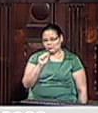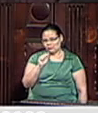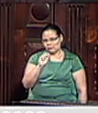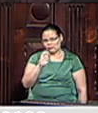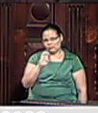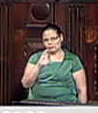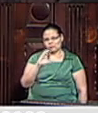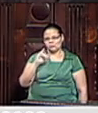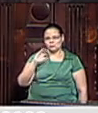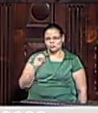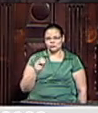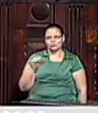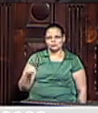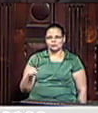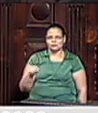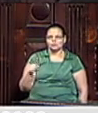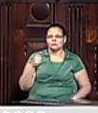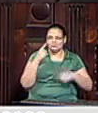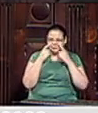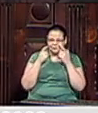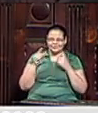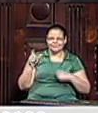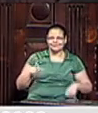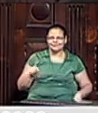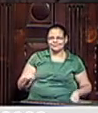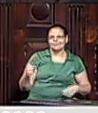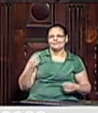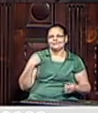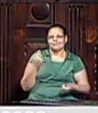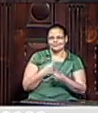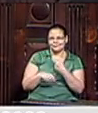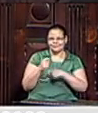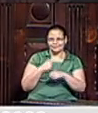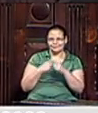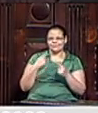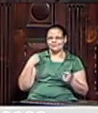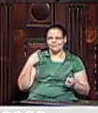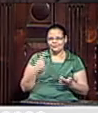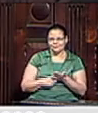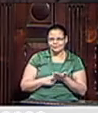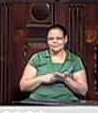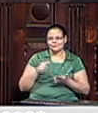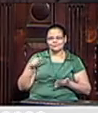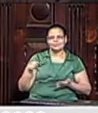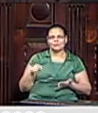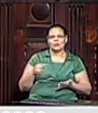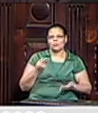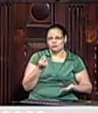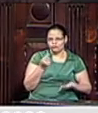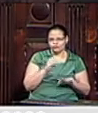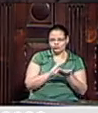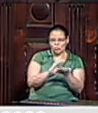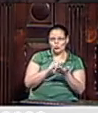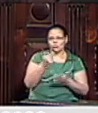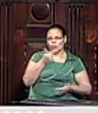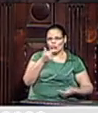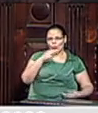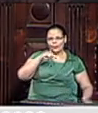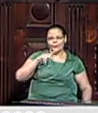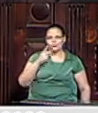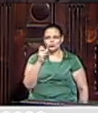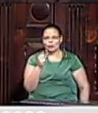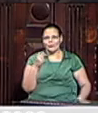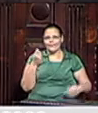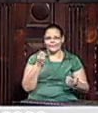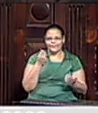Neves, simplesmente negociou mais uma propina de 2 milhões para, curiosamente,